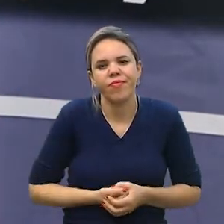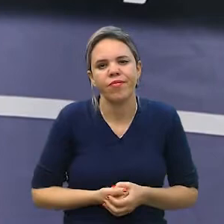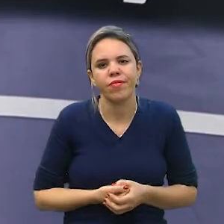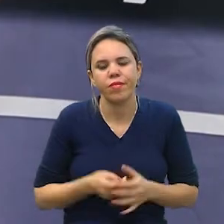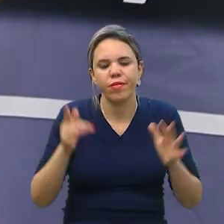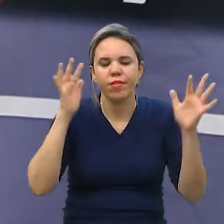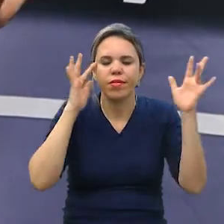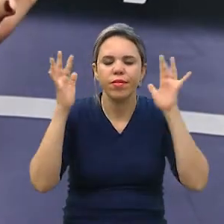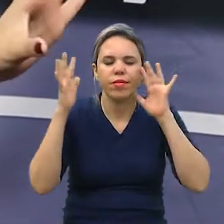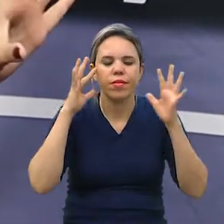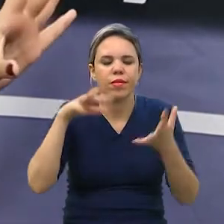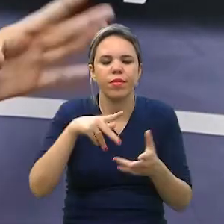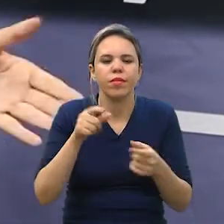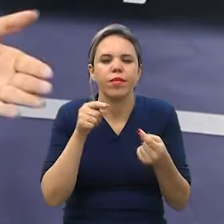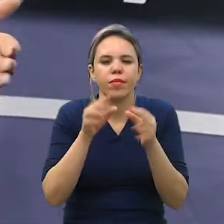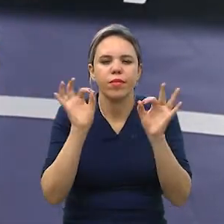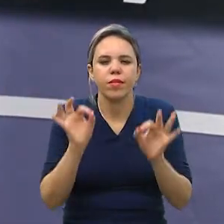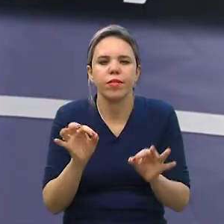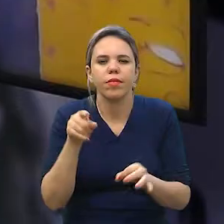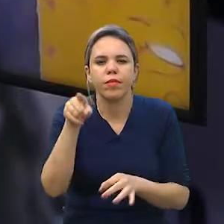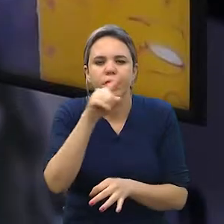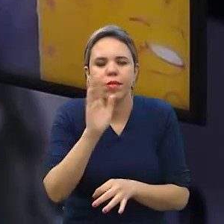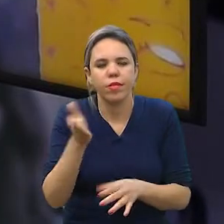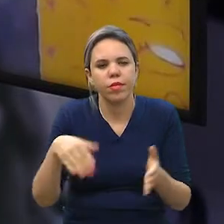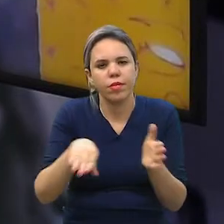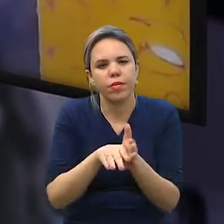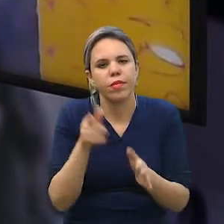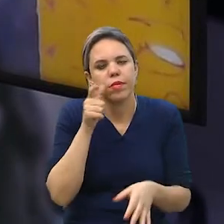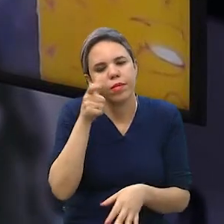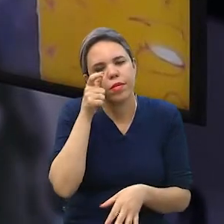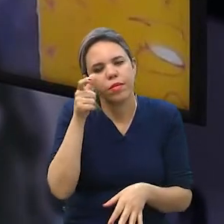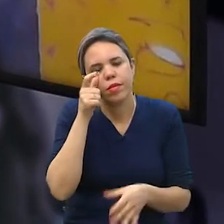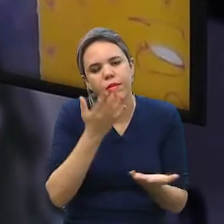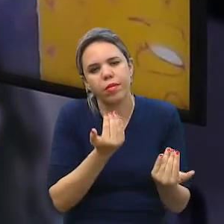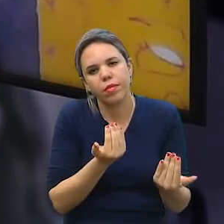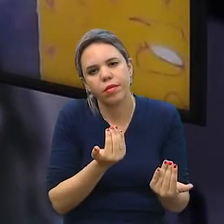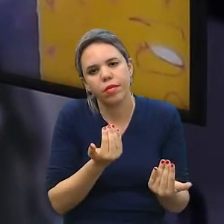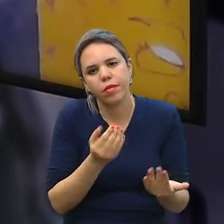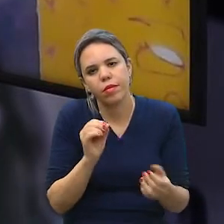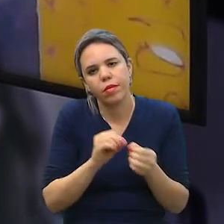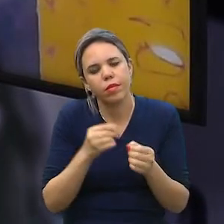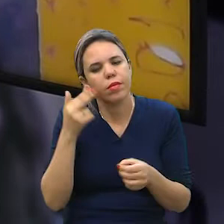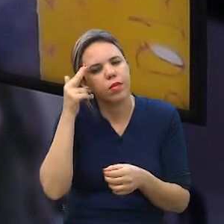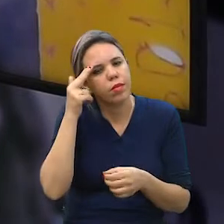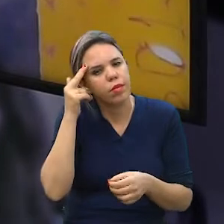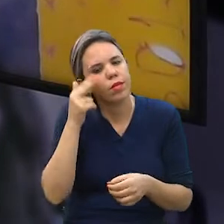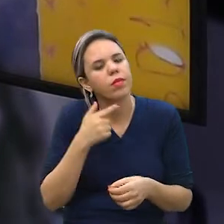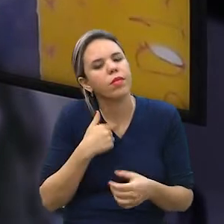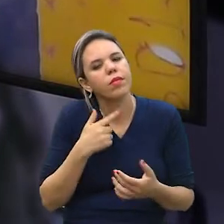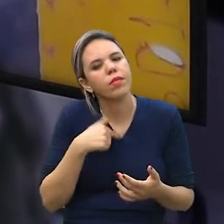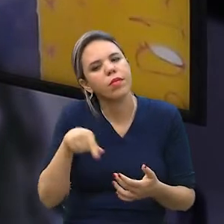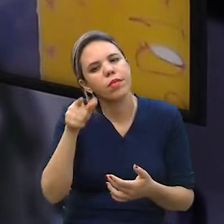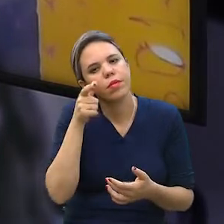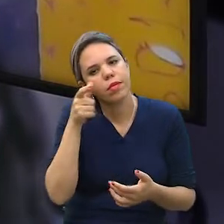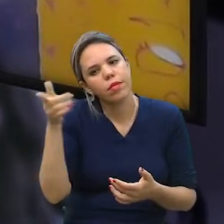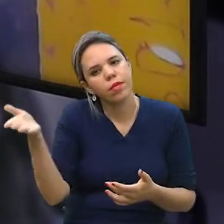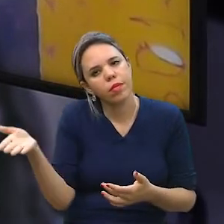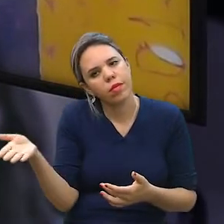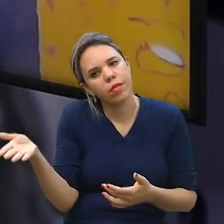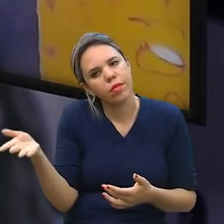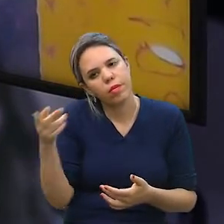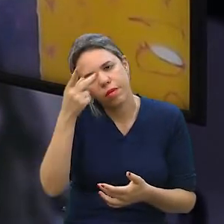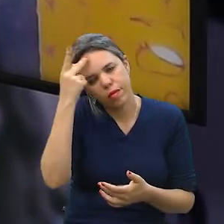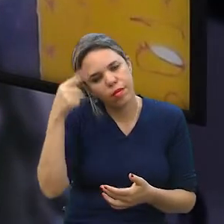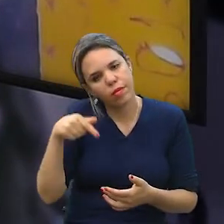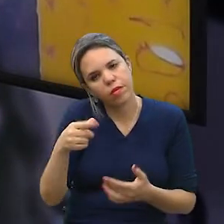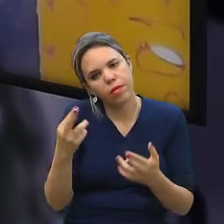Vamos imaginar um mundo ideal. Vocês já chegaram a ver jovens realizando sonhos, né? Você, enquanto uma pessoa